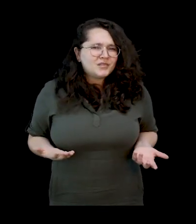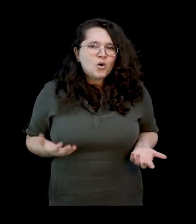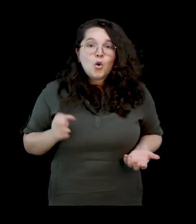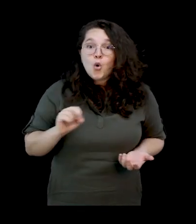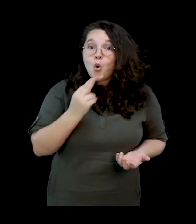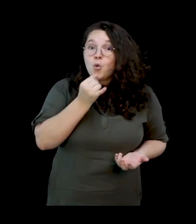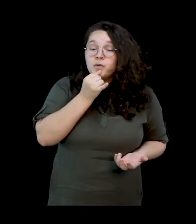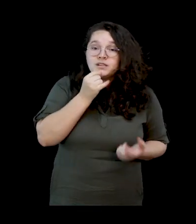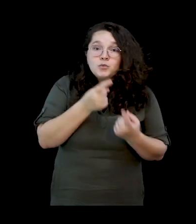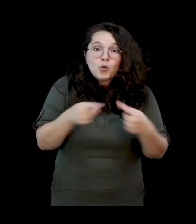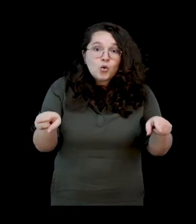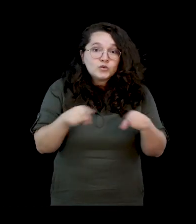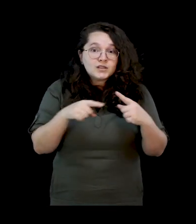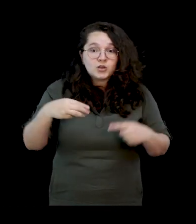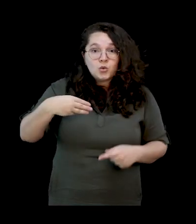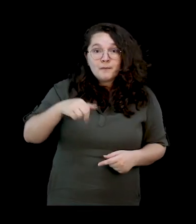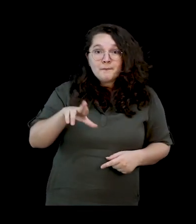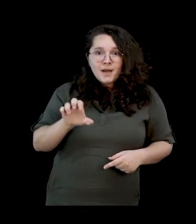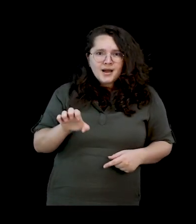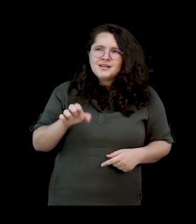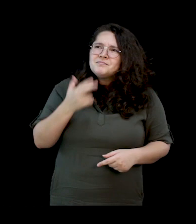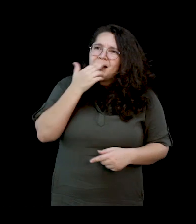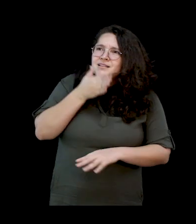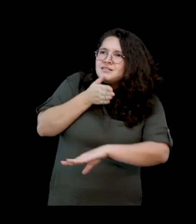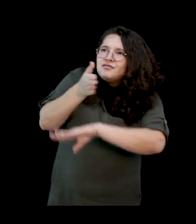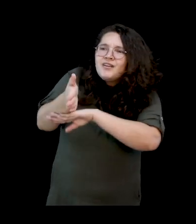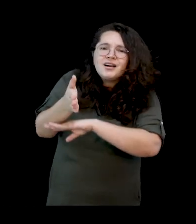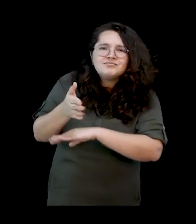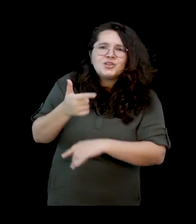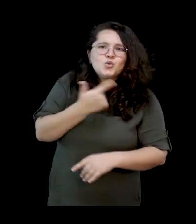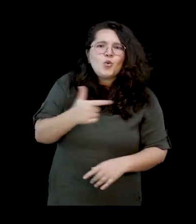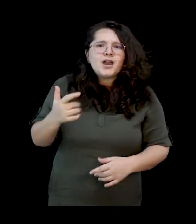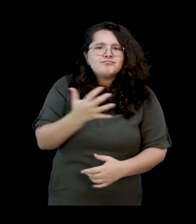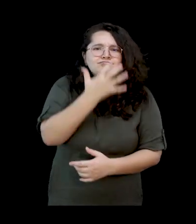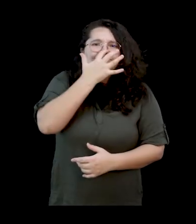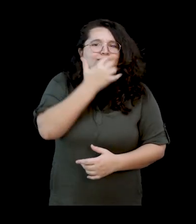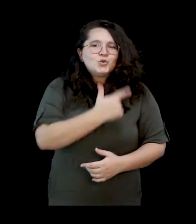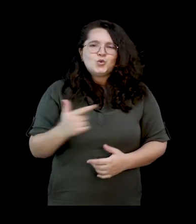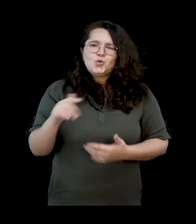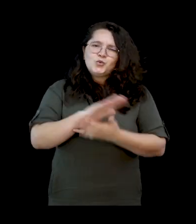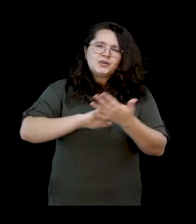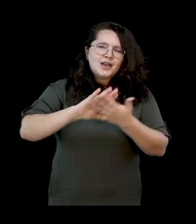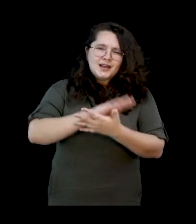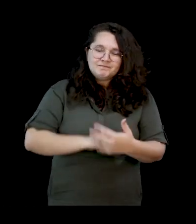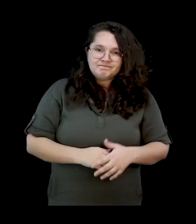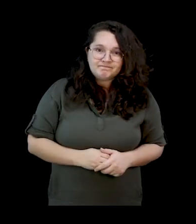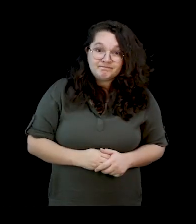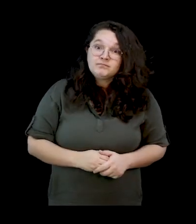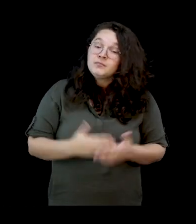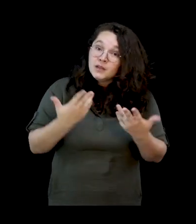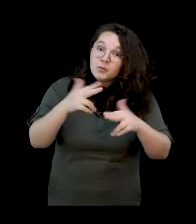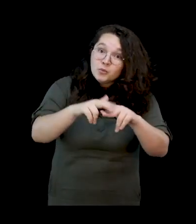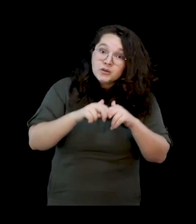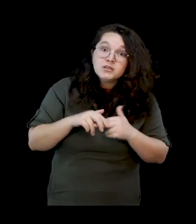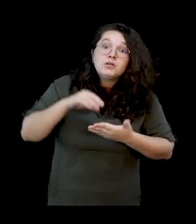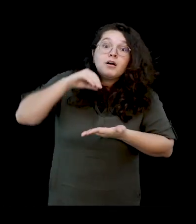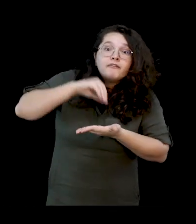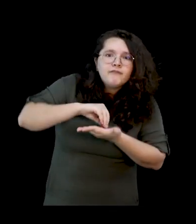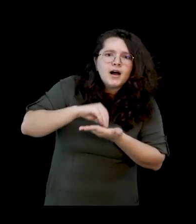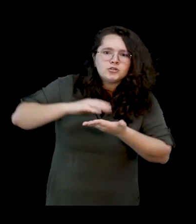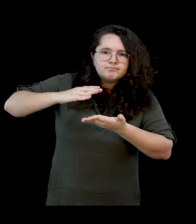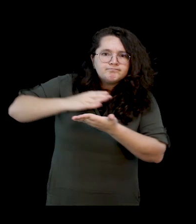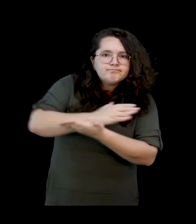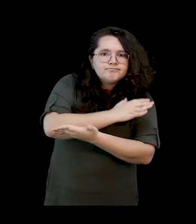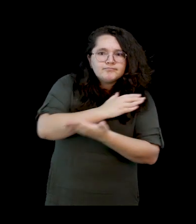terceiro ponto seu, então, né? A questão que você menciona, que é bem lembrada, a falta de distinção entre uma coisa e outra.